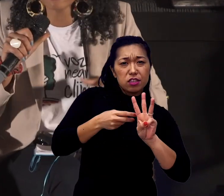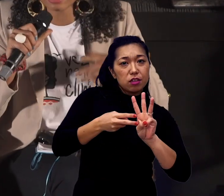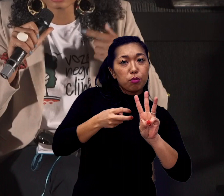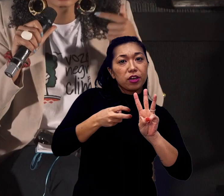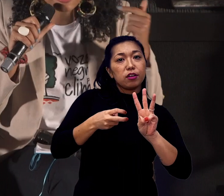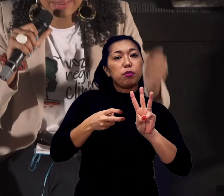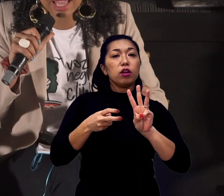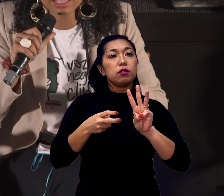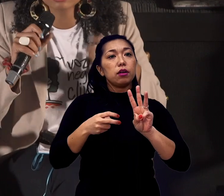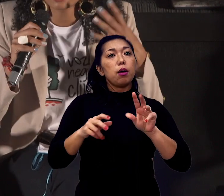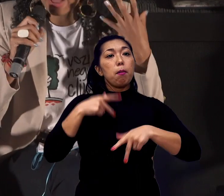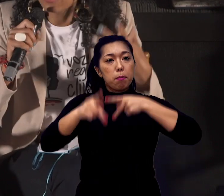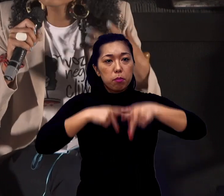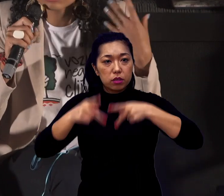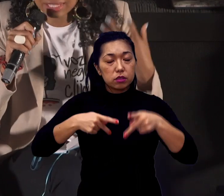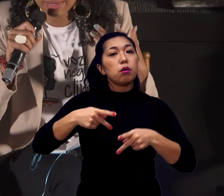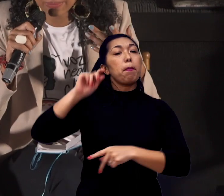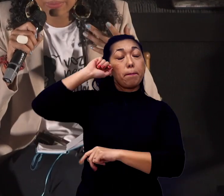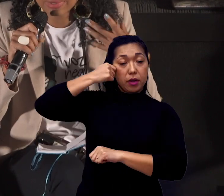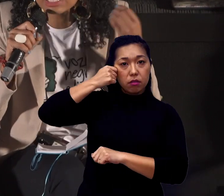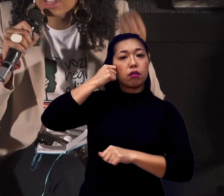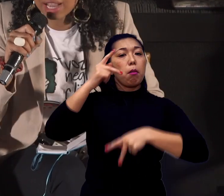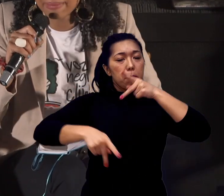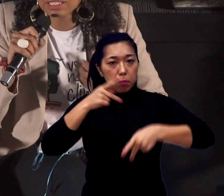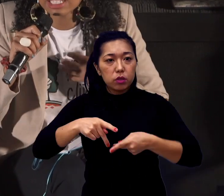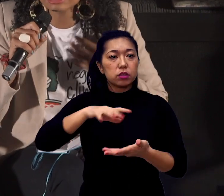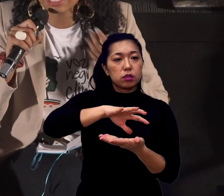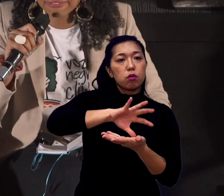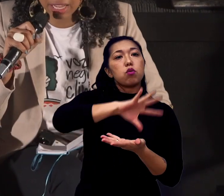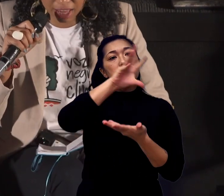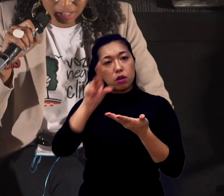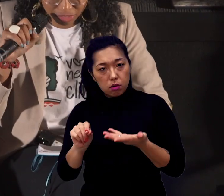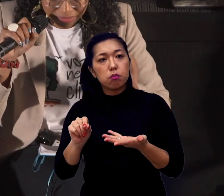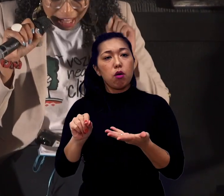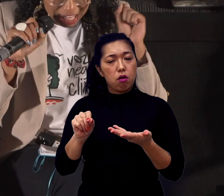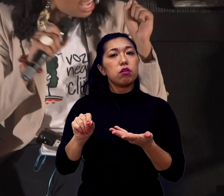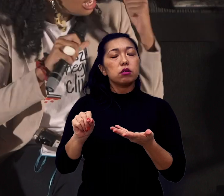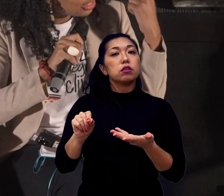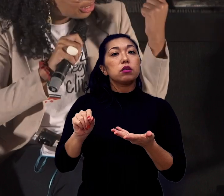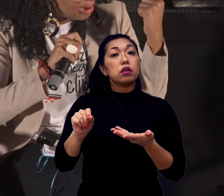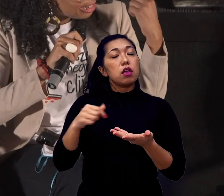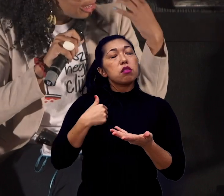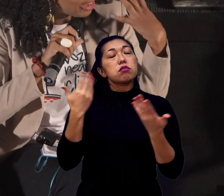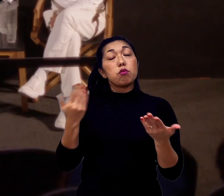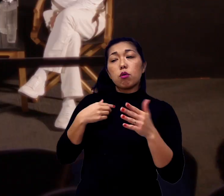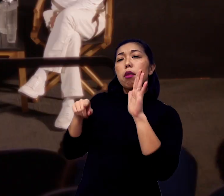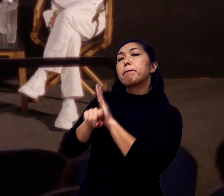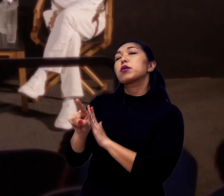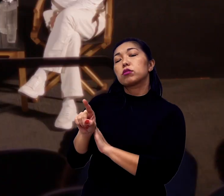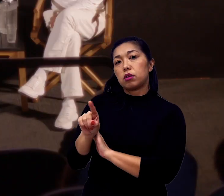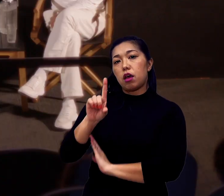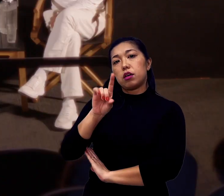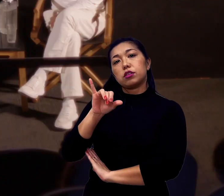pretas e periféricas de quebrada. Há muito tempo, historicamente, a gente já enfrenta isso. E aí, Diosmar, eu queria te